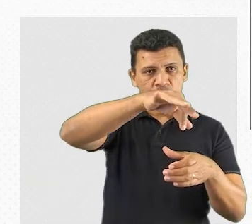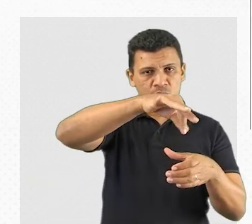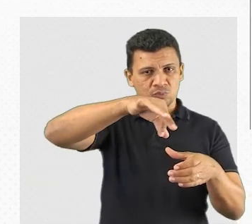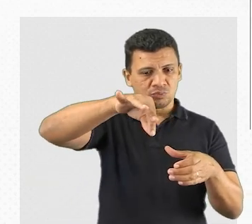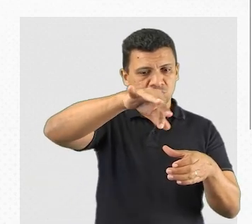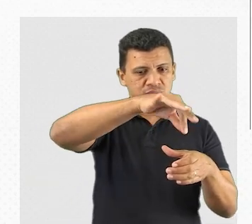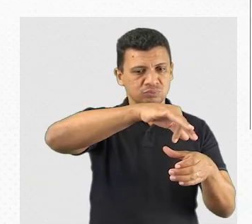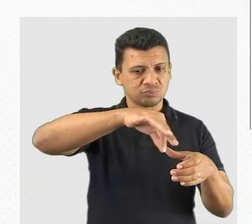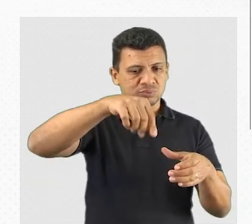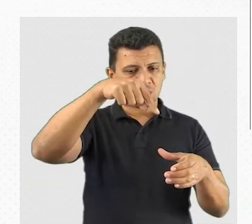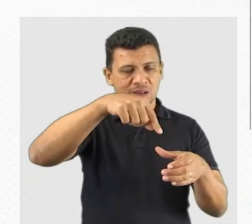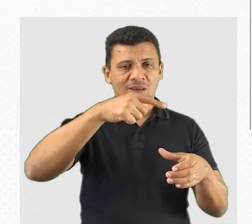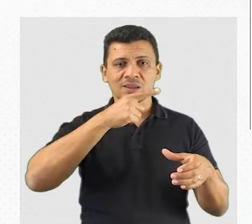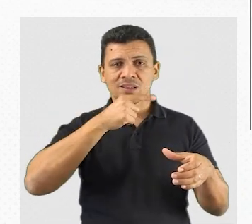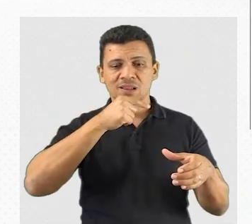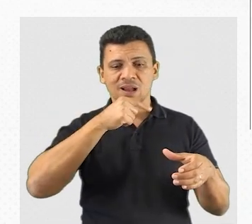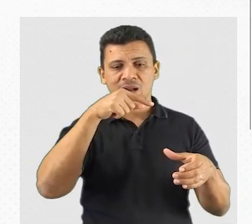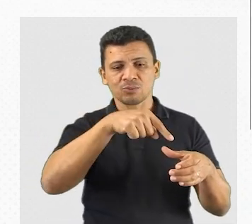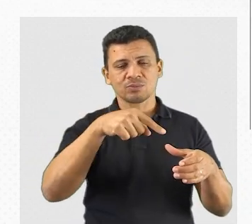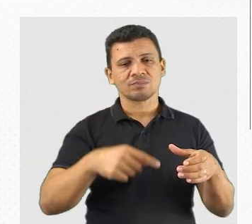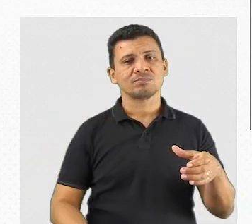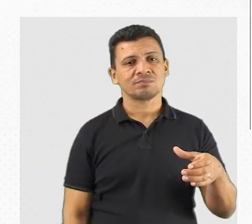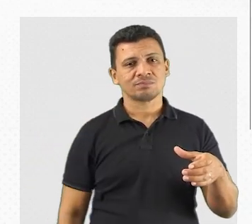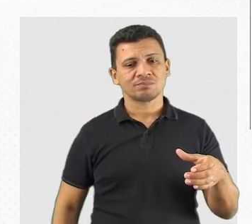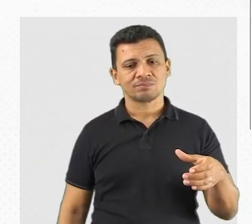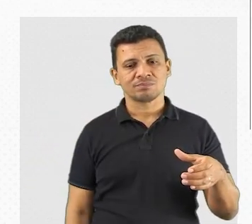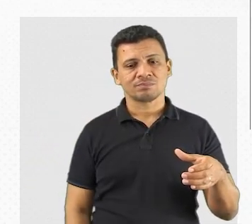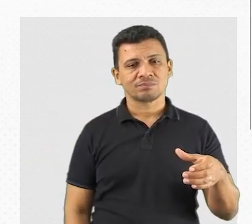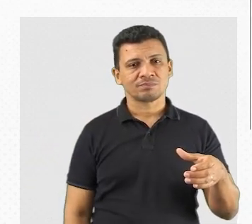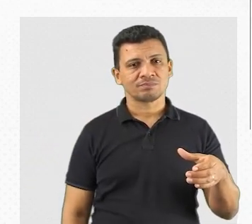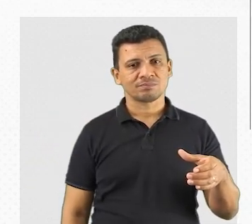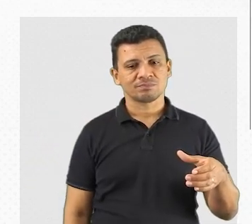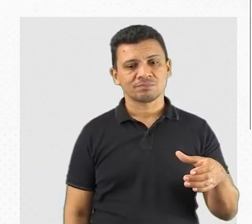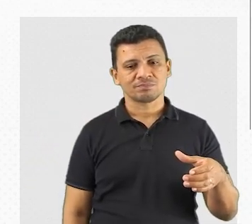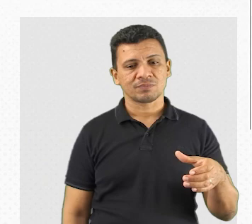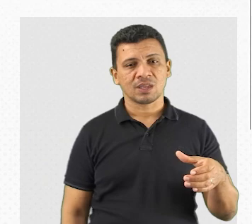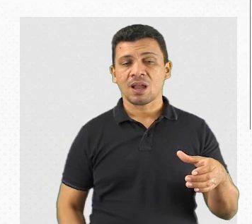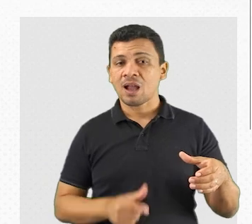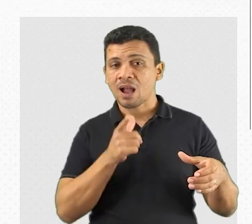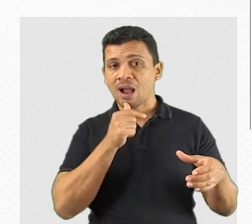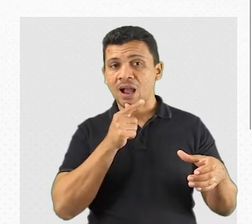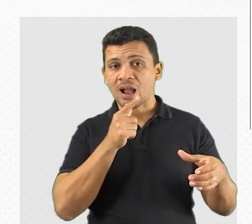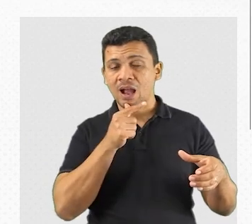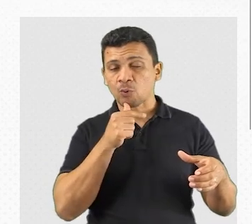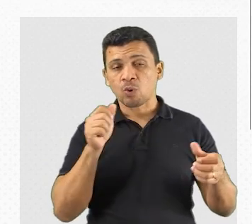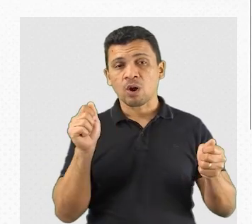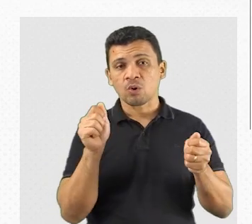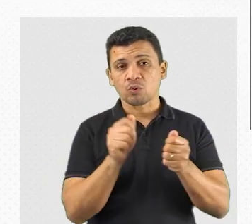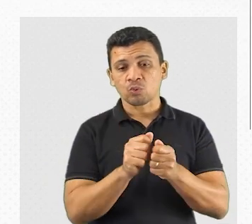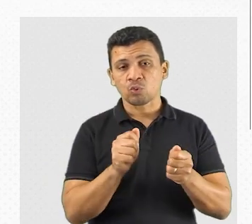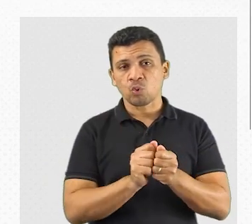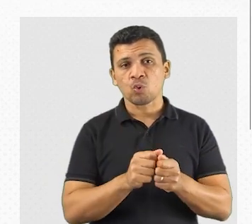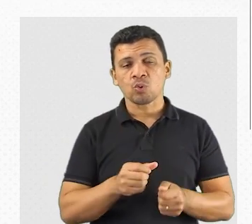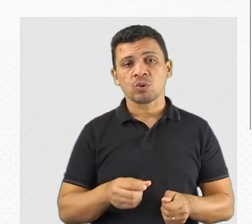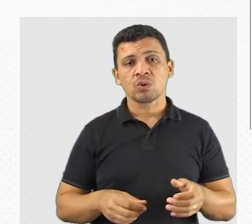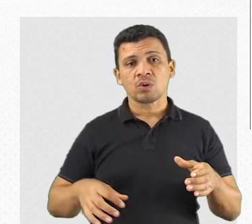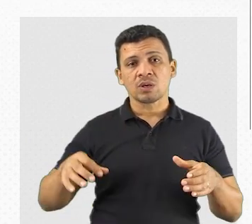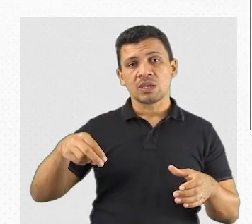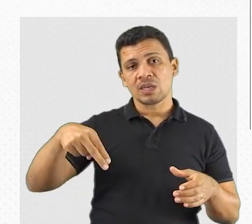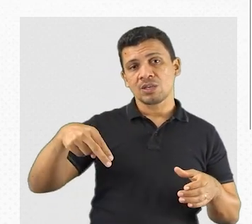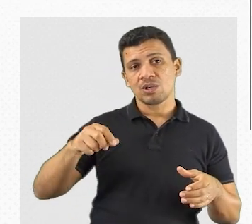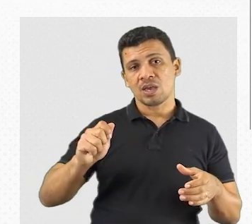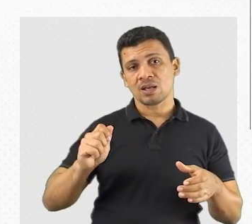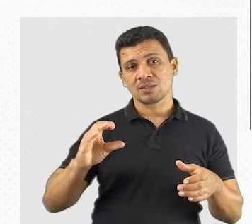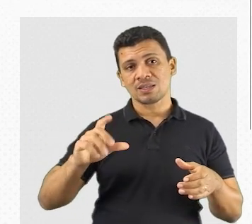Está aqui o recipiente com água, só que agora não vai ser só água pura, porque eu estou adicionando NaCl.